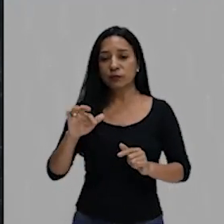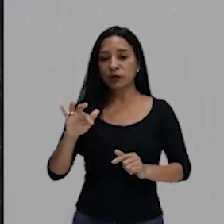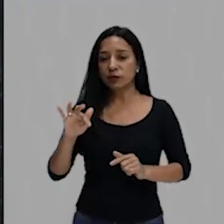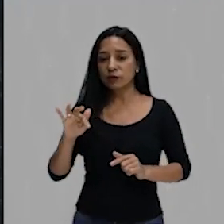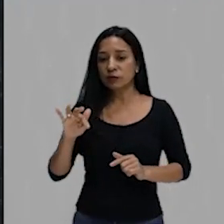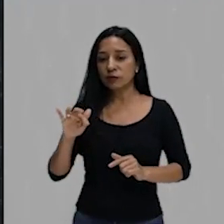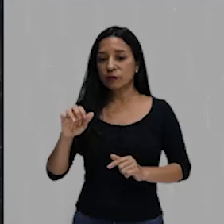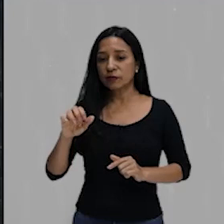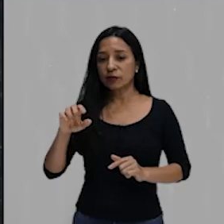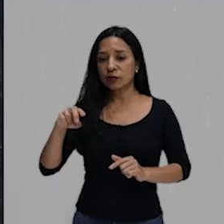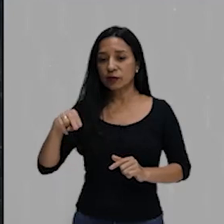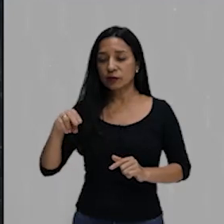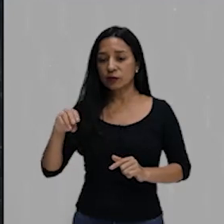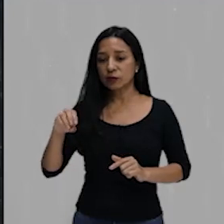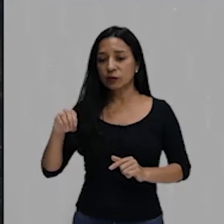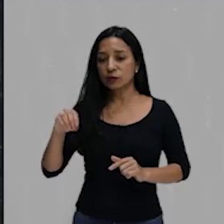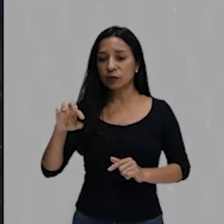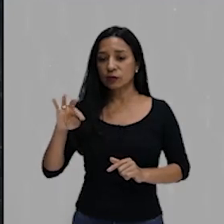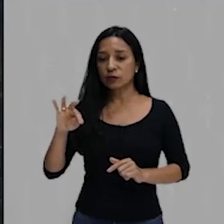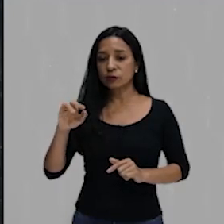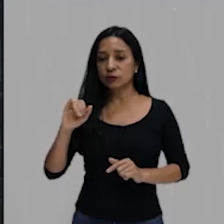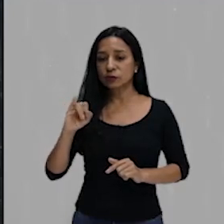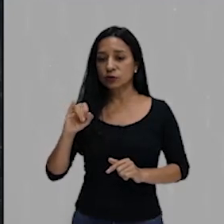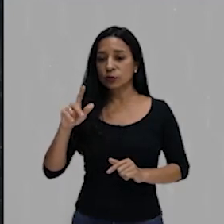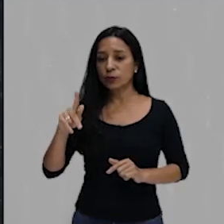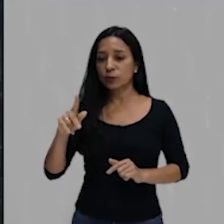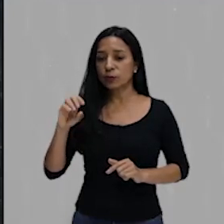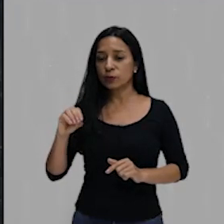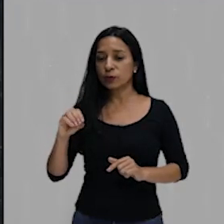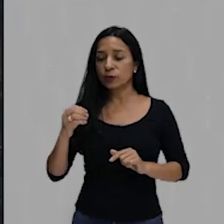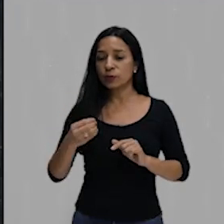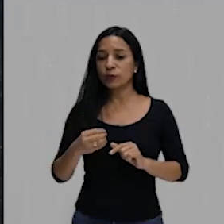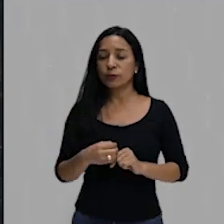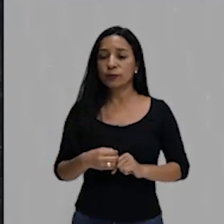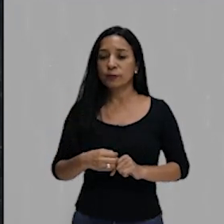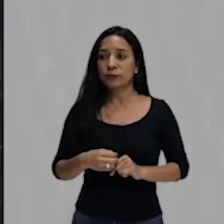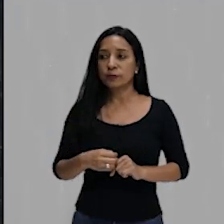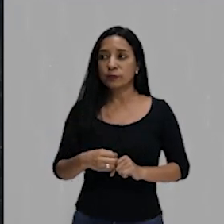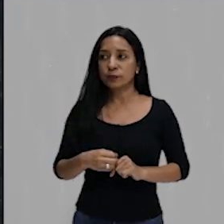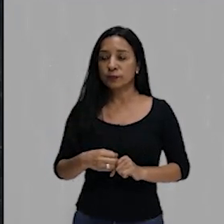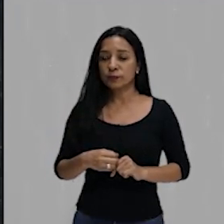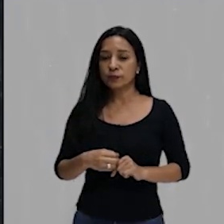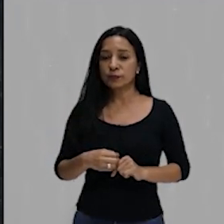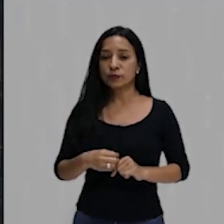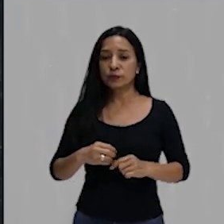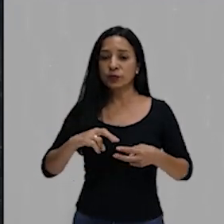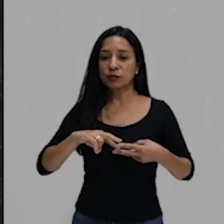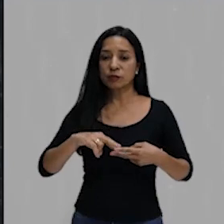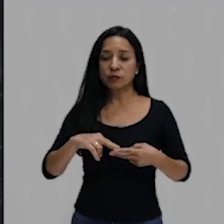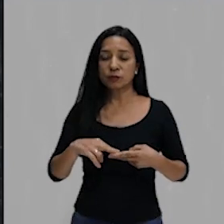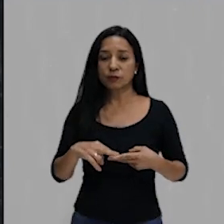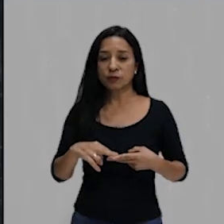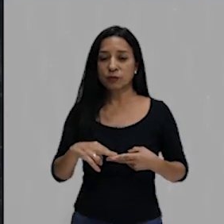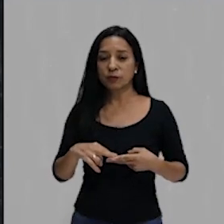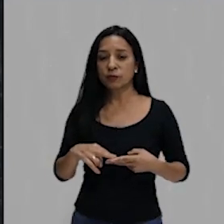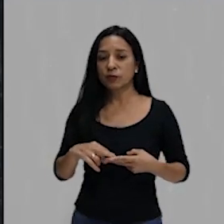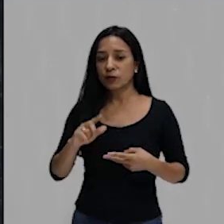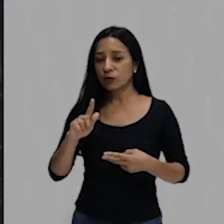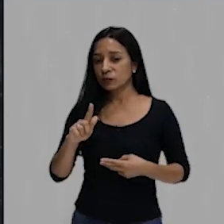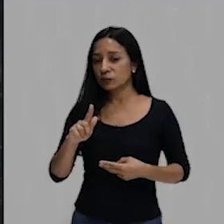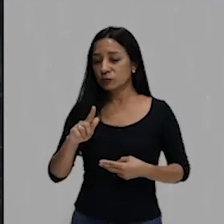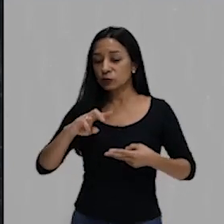quando esse gene expressa o fenótipo, né? O fenótipo é quando esse